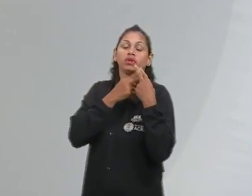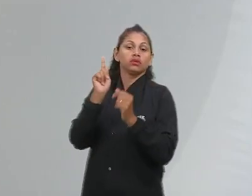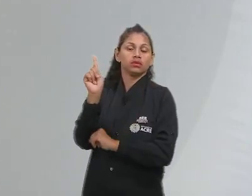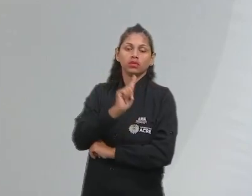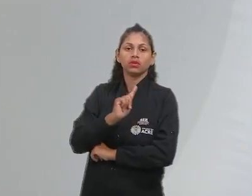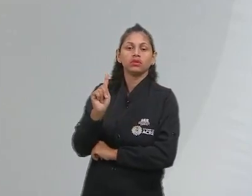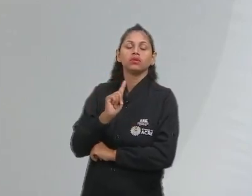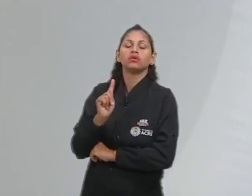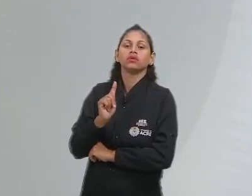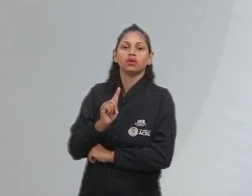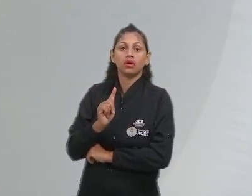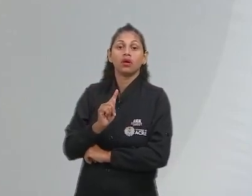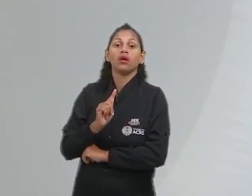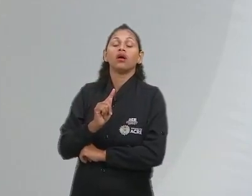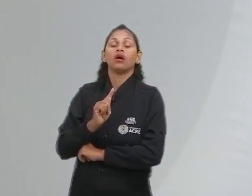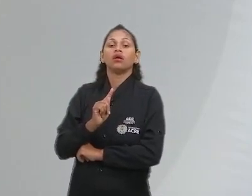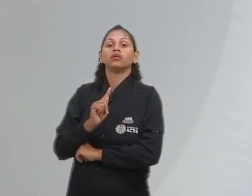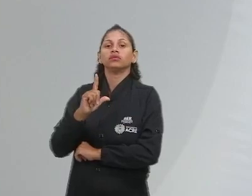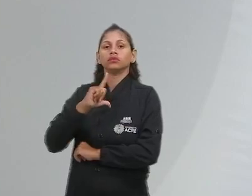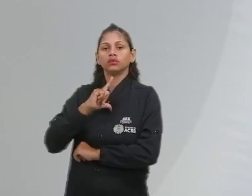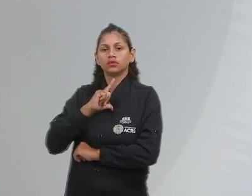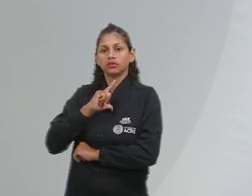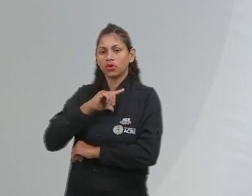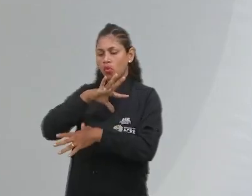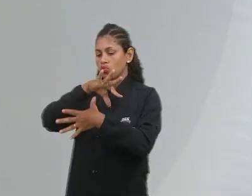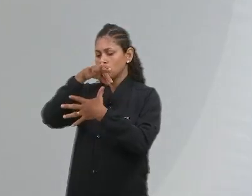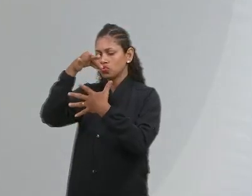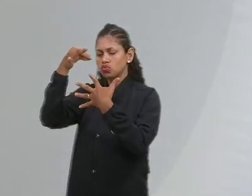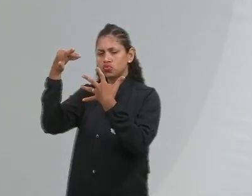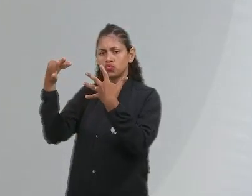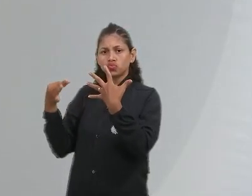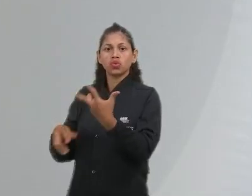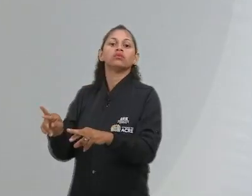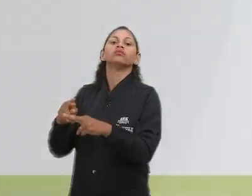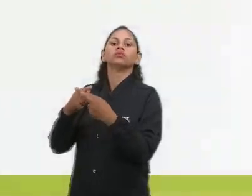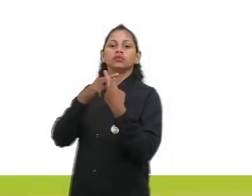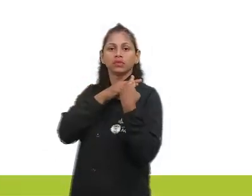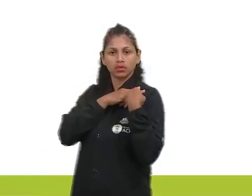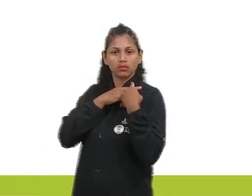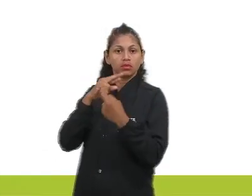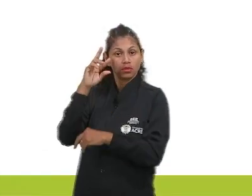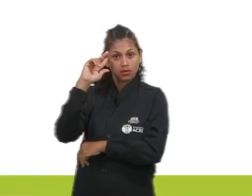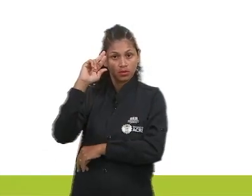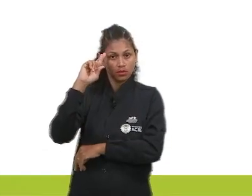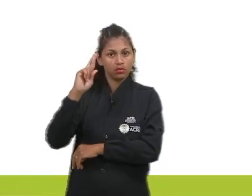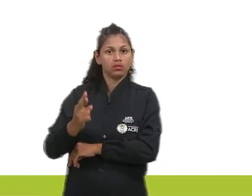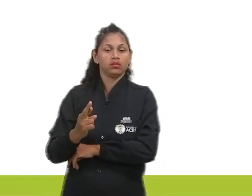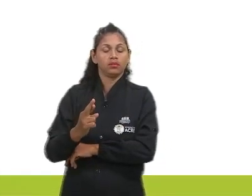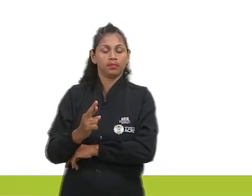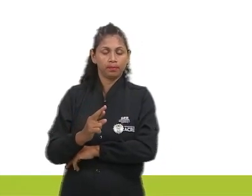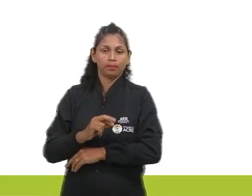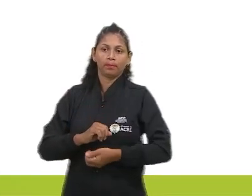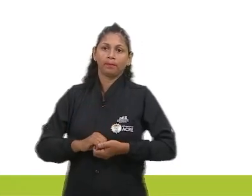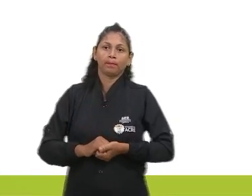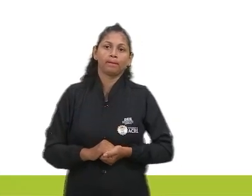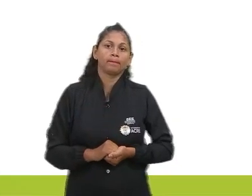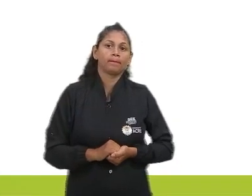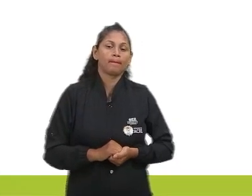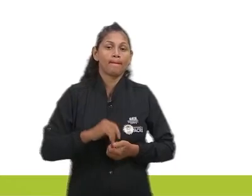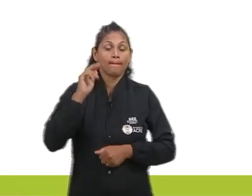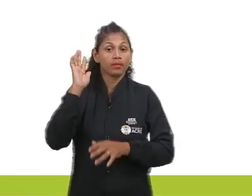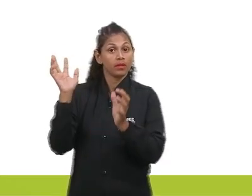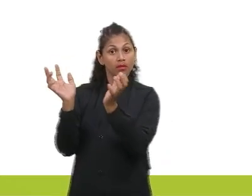sido o mais ilustre representante do racionalismo. Então, esse racionalismo é uma